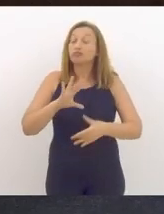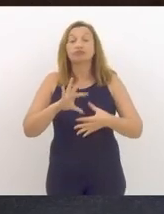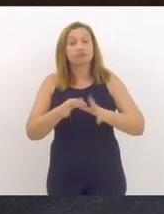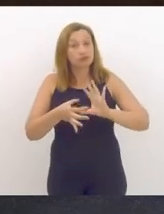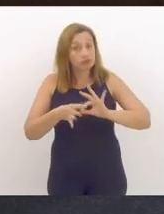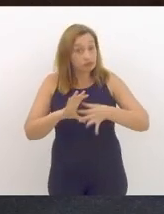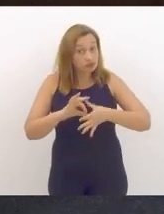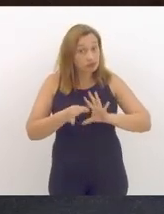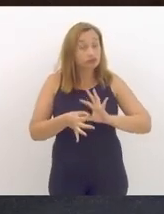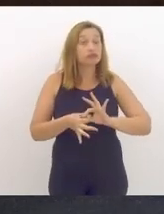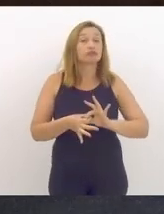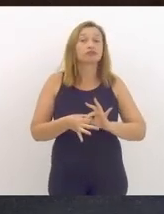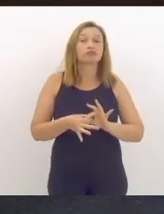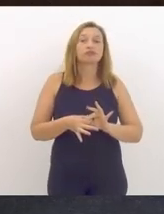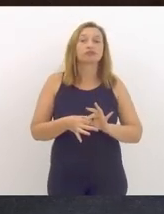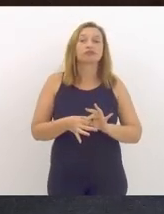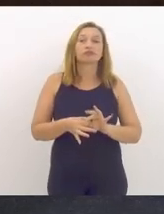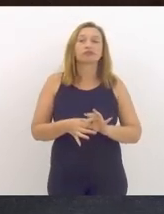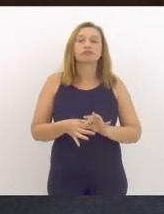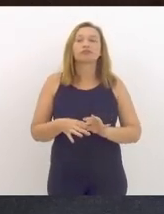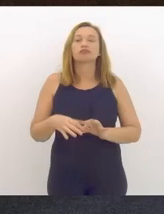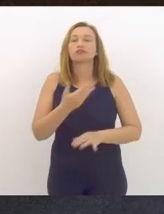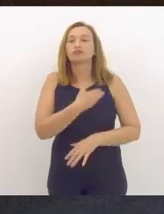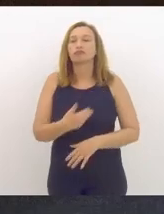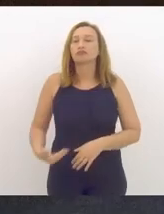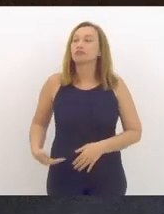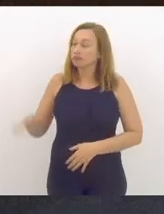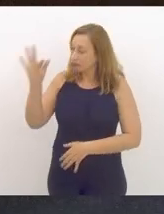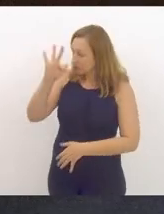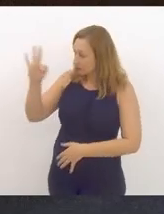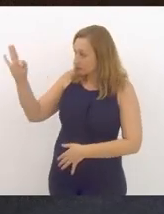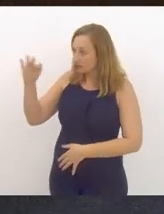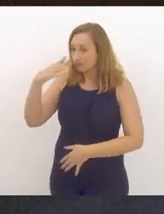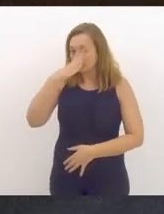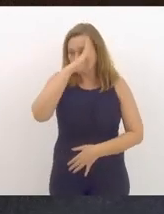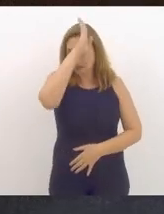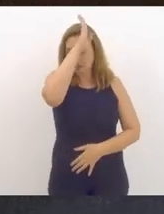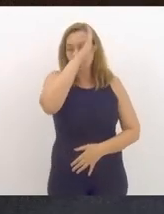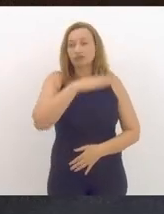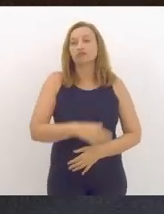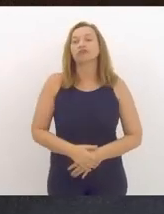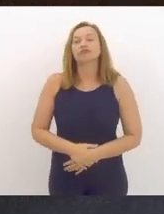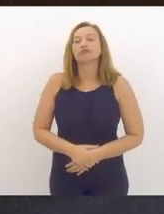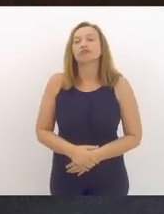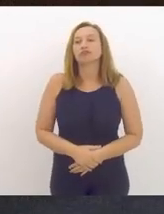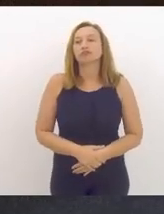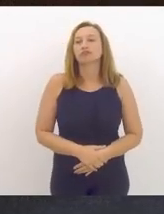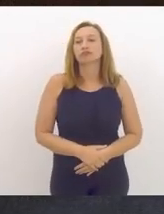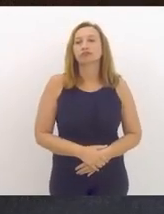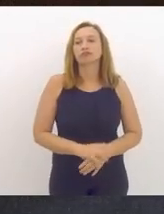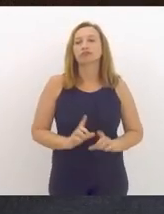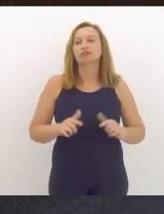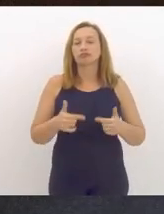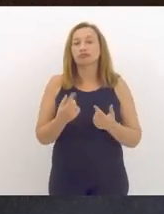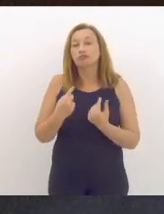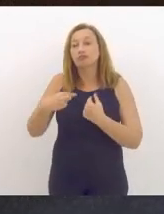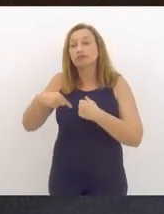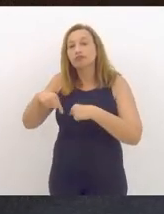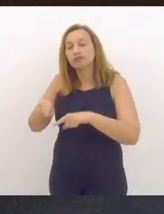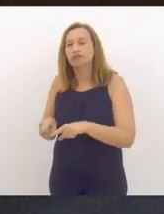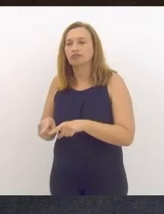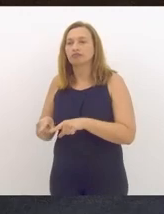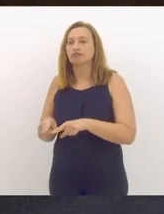em que enfrentamos, por parte do governo federal, do governo Bolsonaro, sucessivos gestos de ataque,